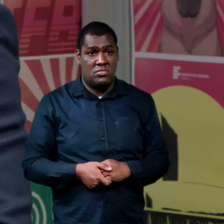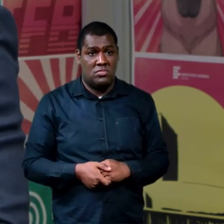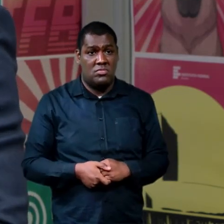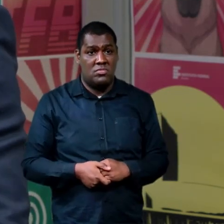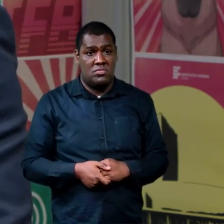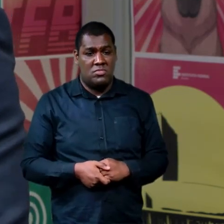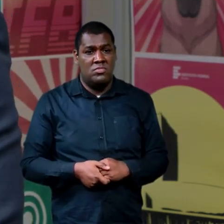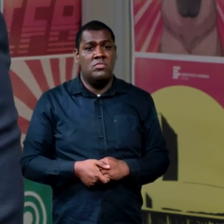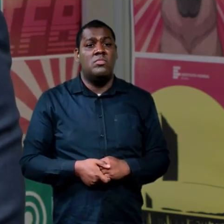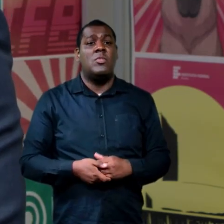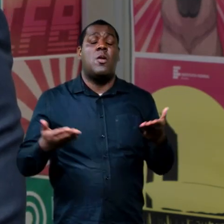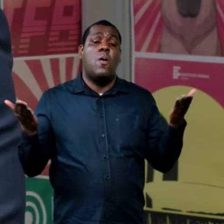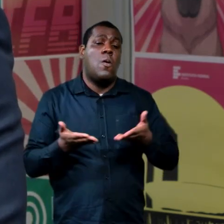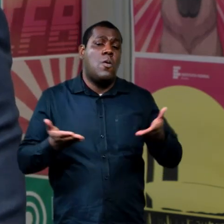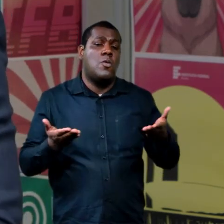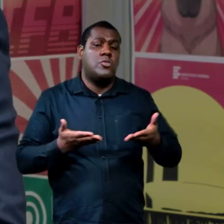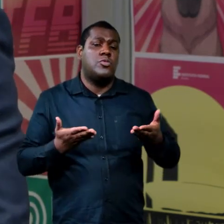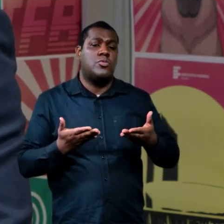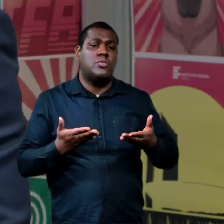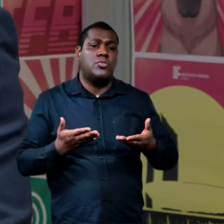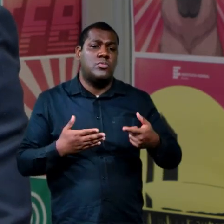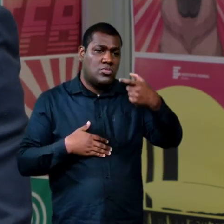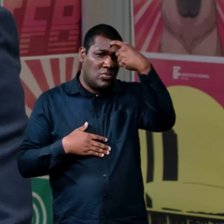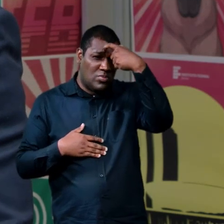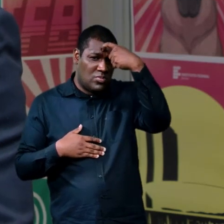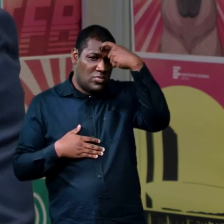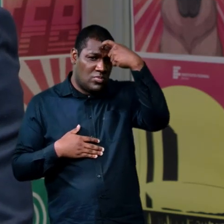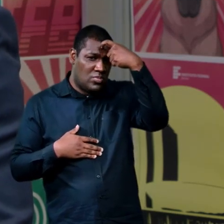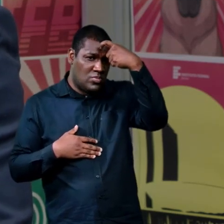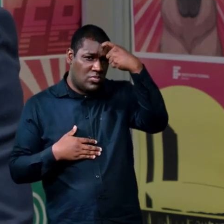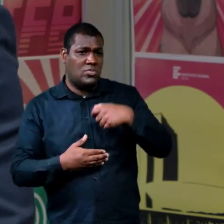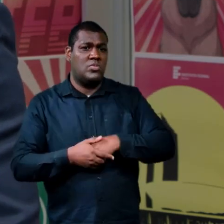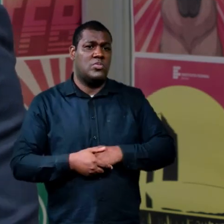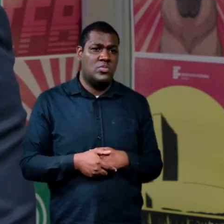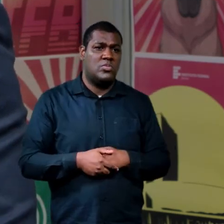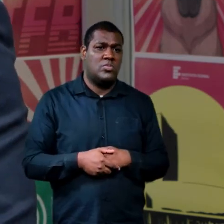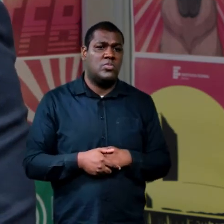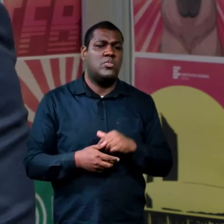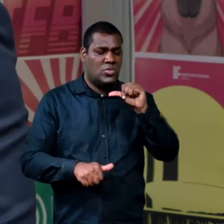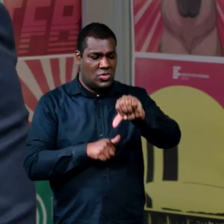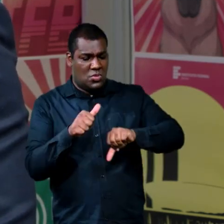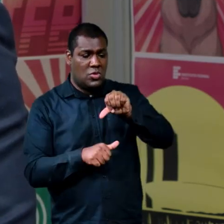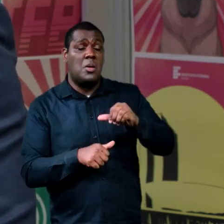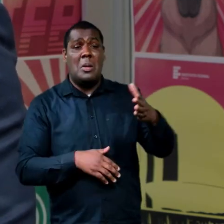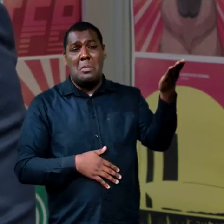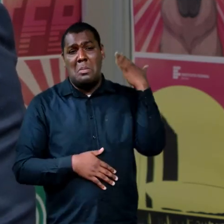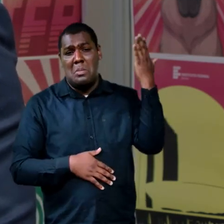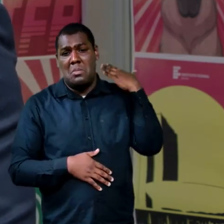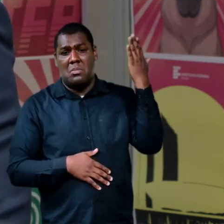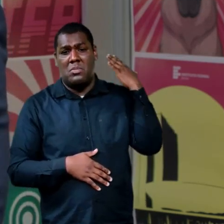por uma tomada de consciência, o ambiente mudou. Antigamente, as